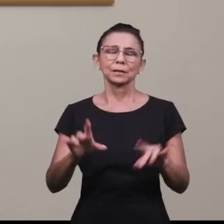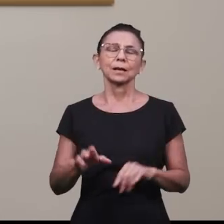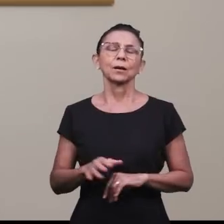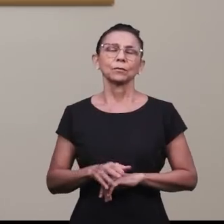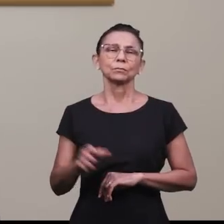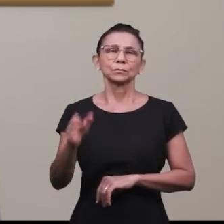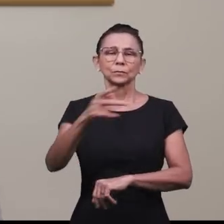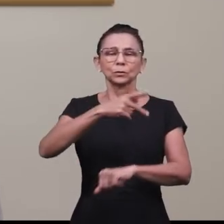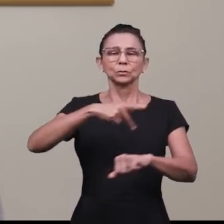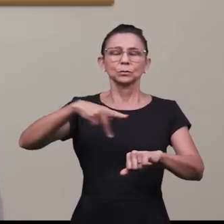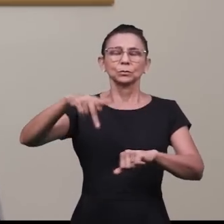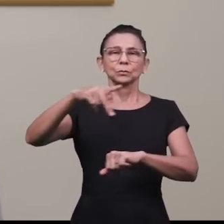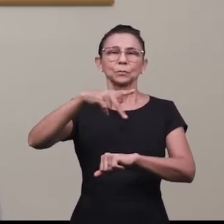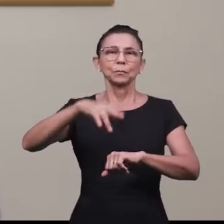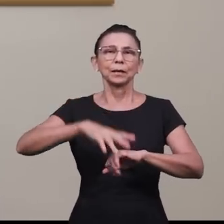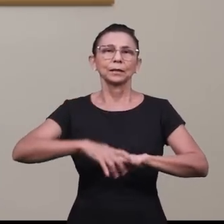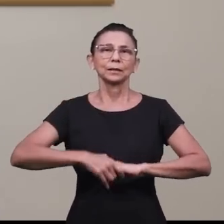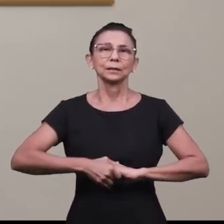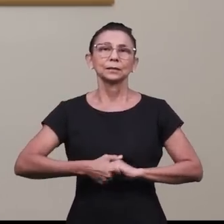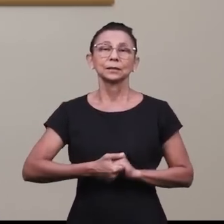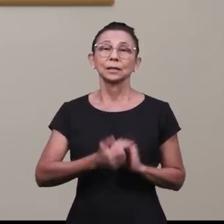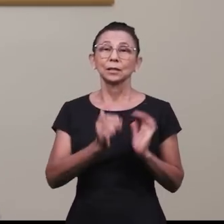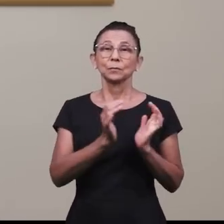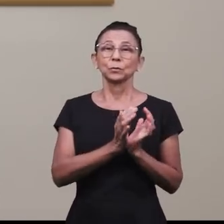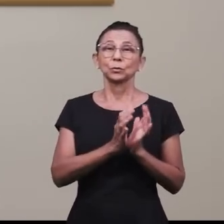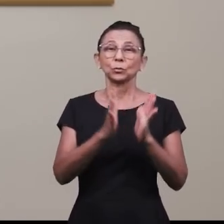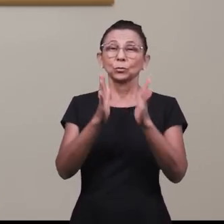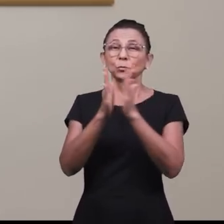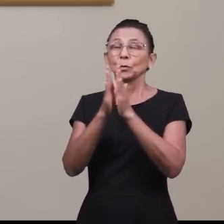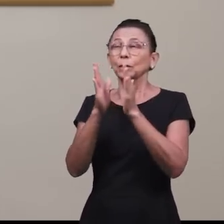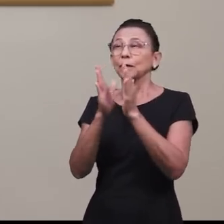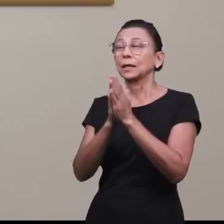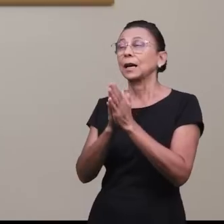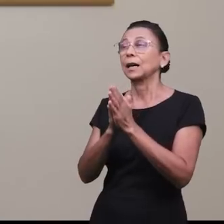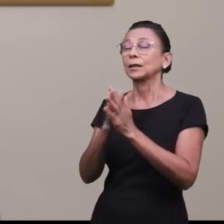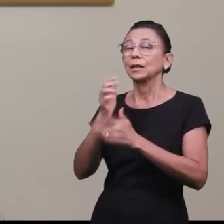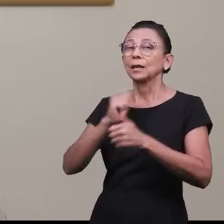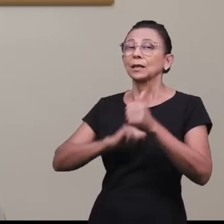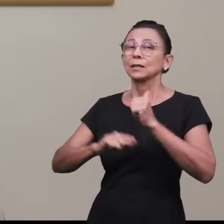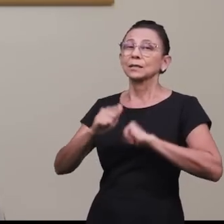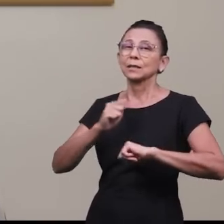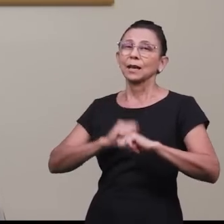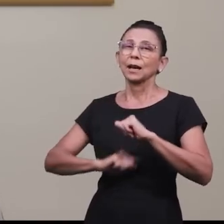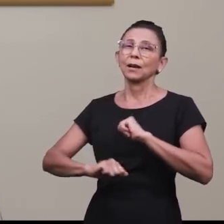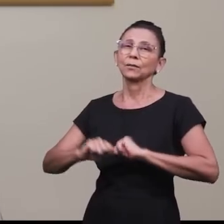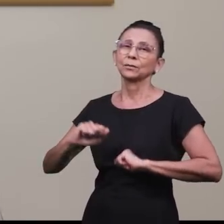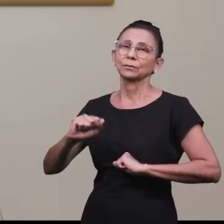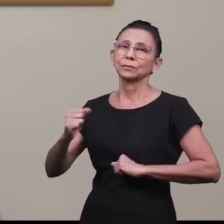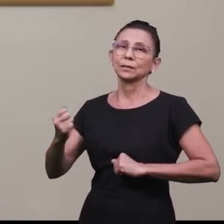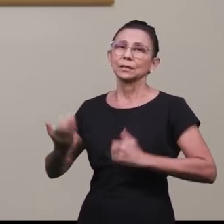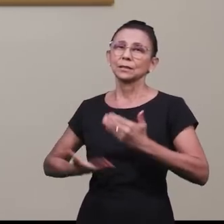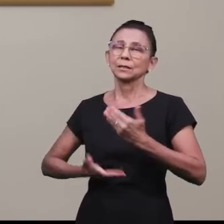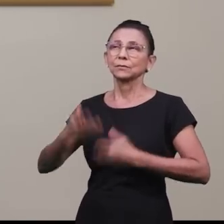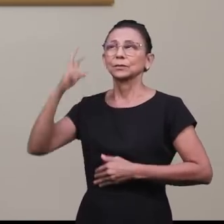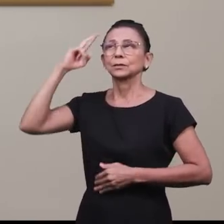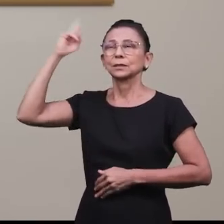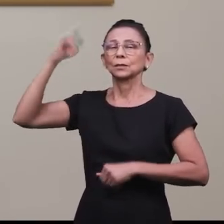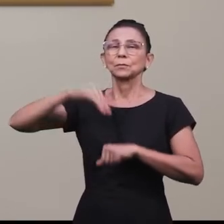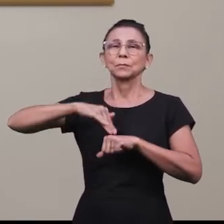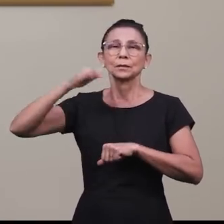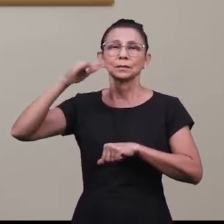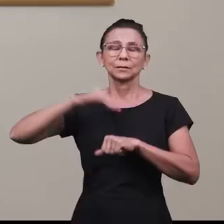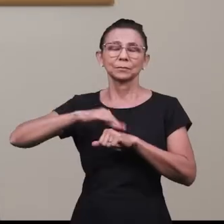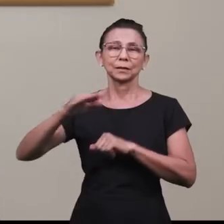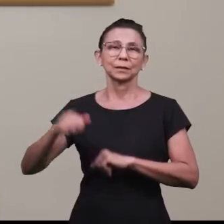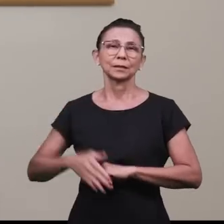que ansiavam por poder servir mais e mais ao Senhor. E o pastor Ricardo Azevedo e Ronald Teixeira nos contaram